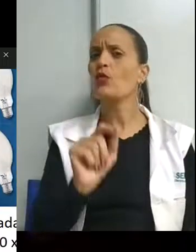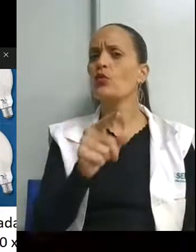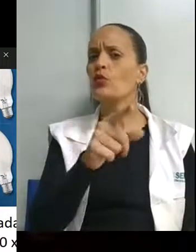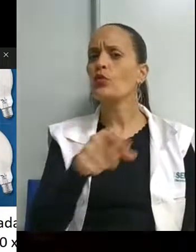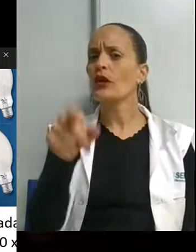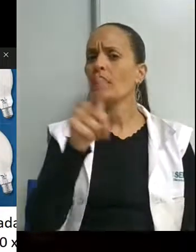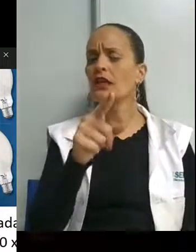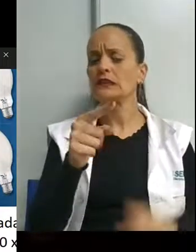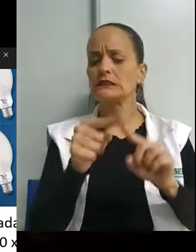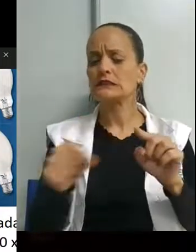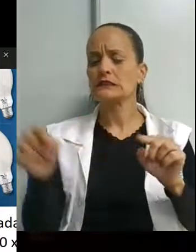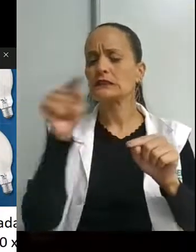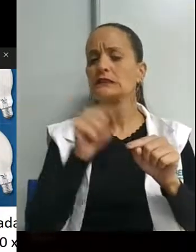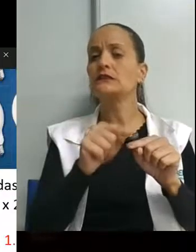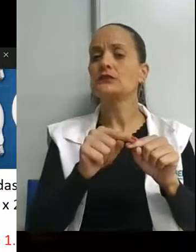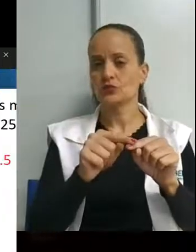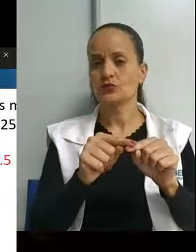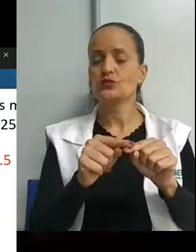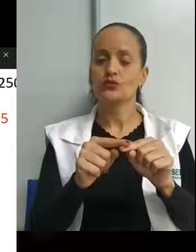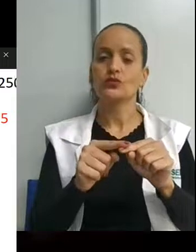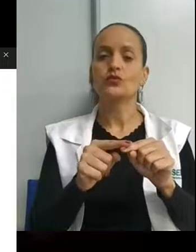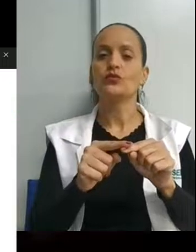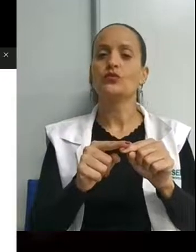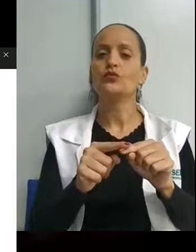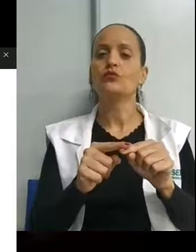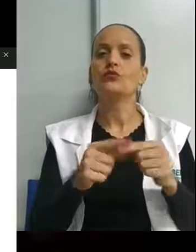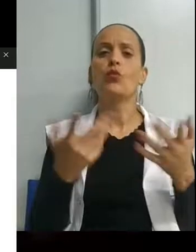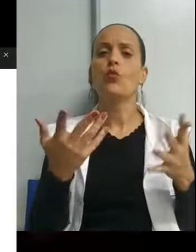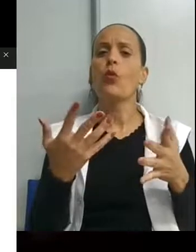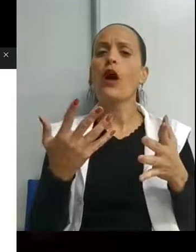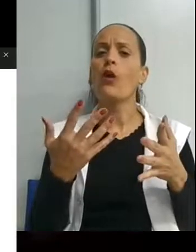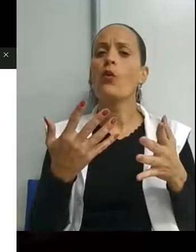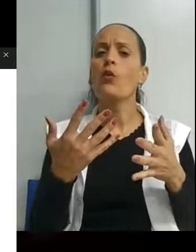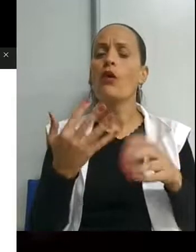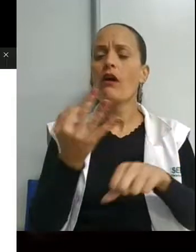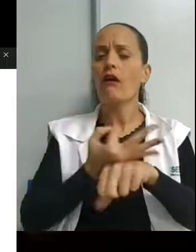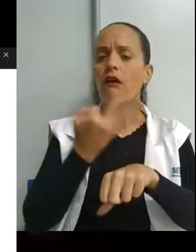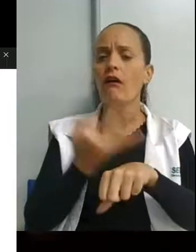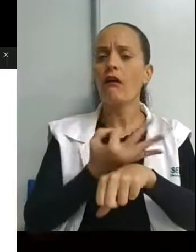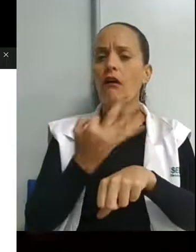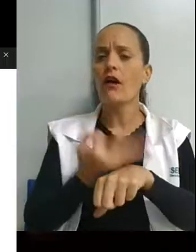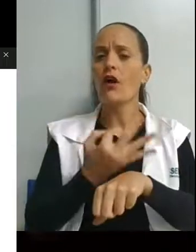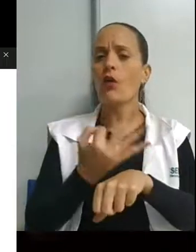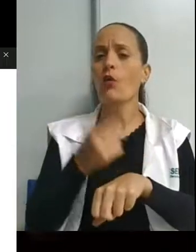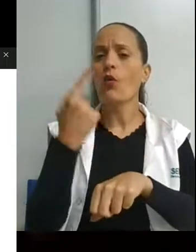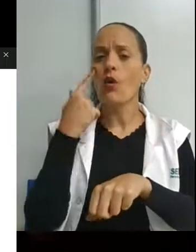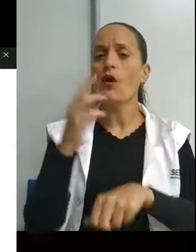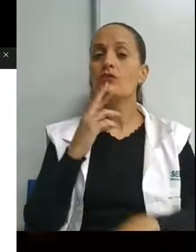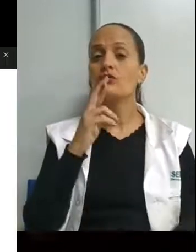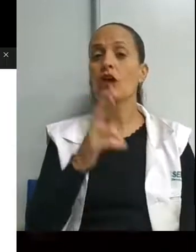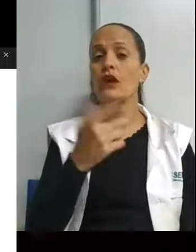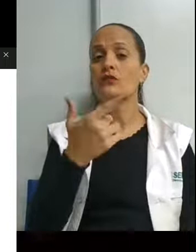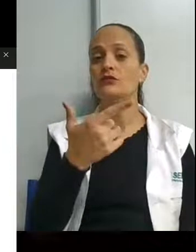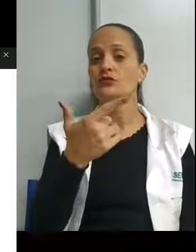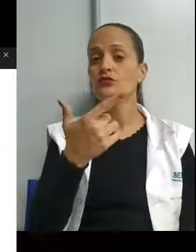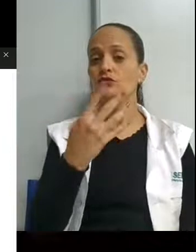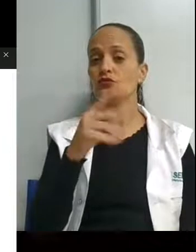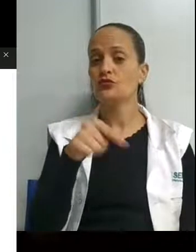circuito, né, das luminárias, ele tem qual resistência, né? Ele tem esse valor de resistência aqui, ó. Contando com o